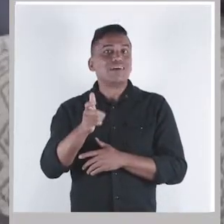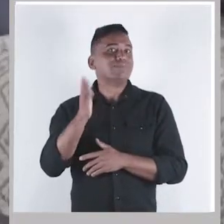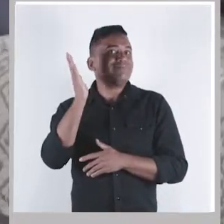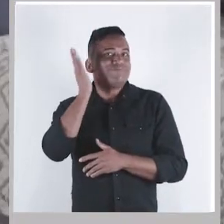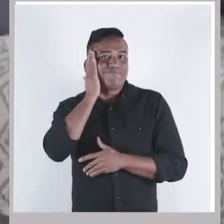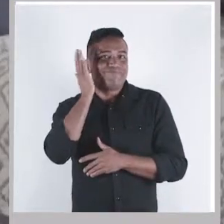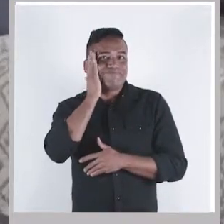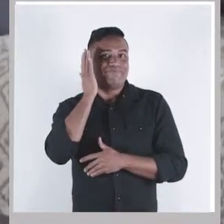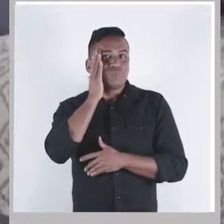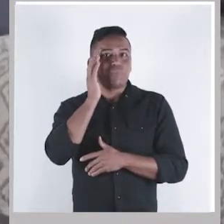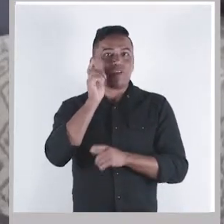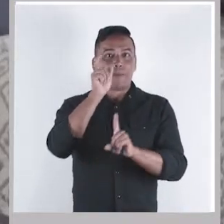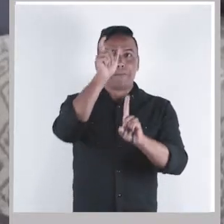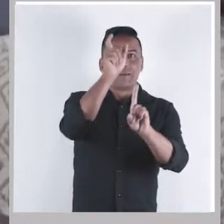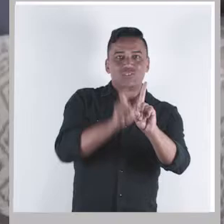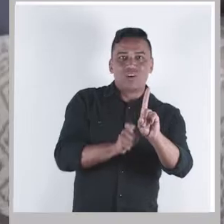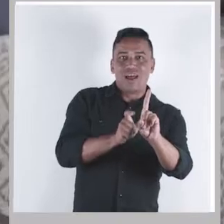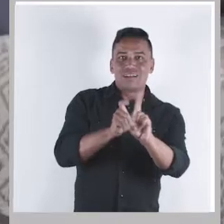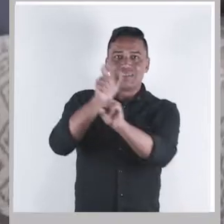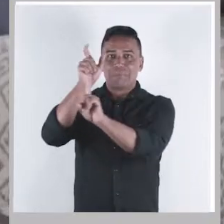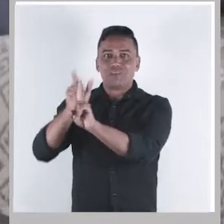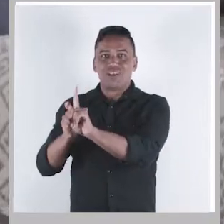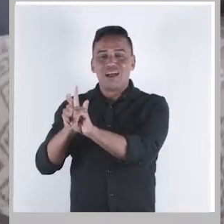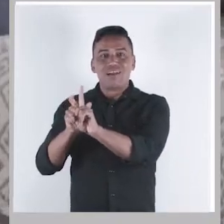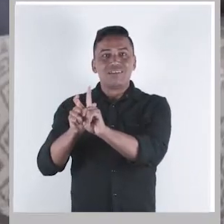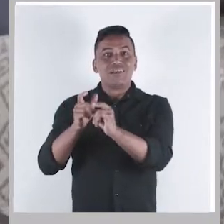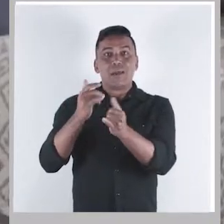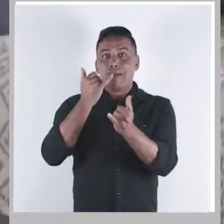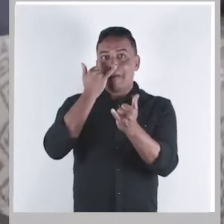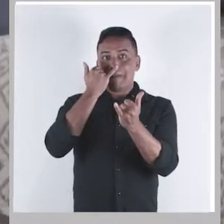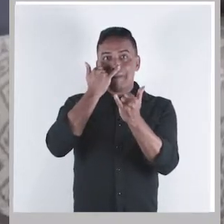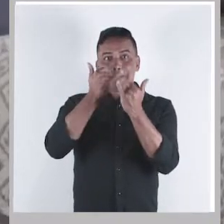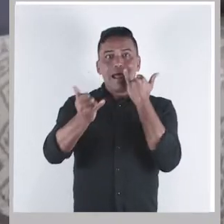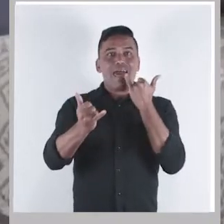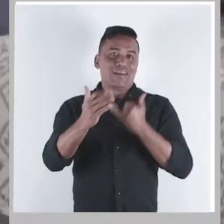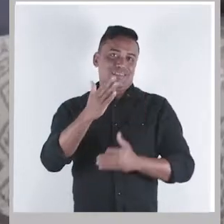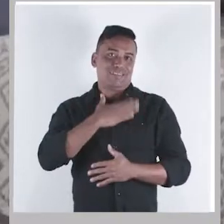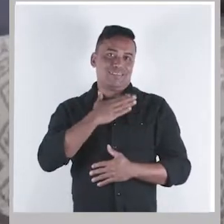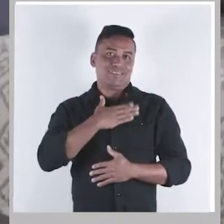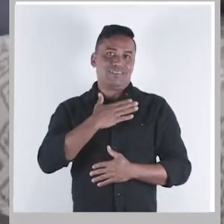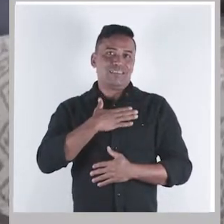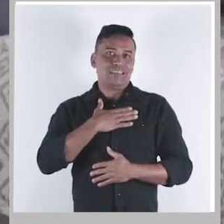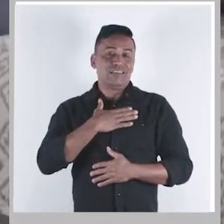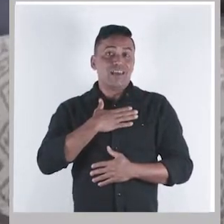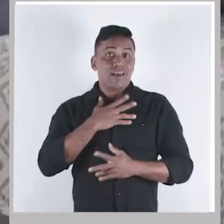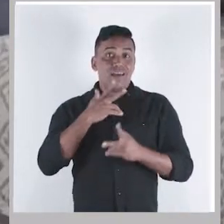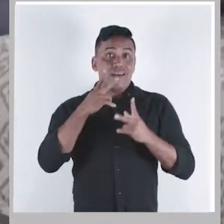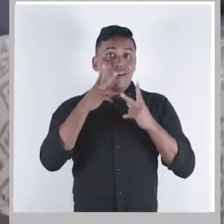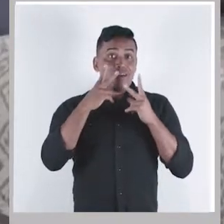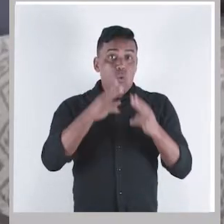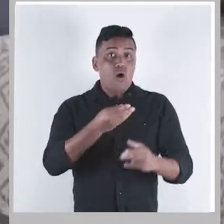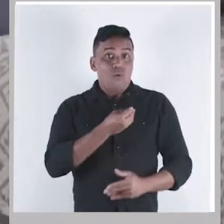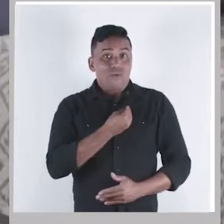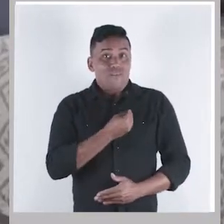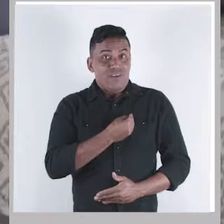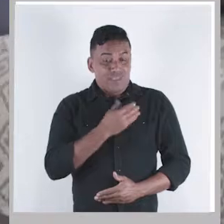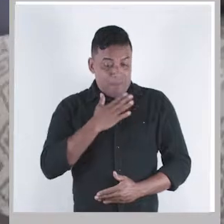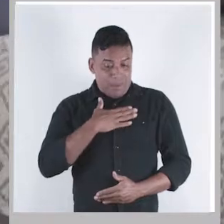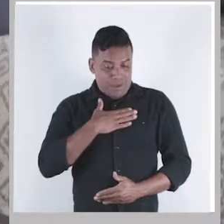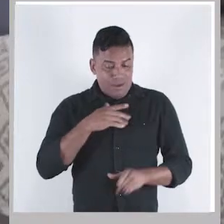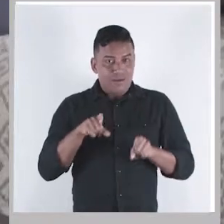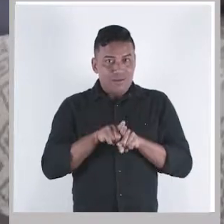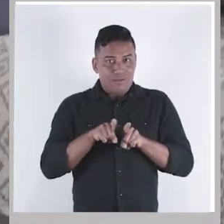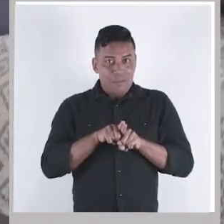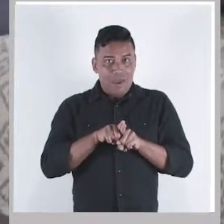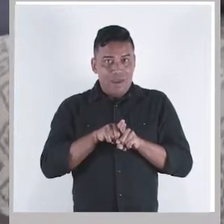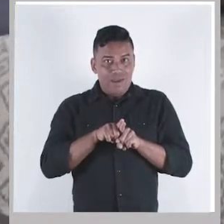teve como empregada doméstica, sim. Você passou por essa situação? Lá em casa, as 7, nós somos 7 irmãs, as 7, todas